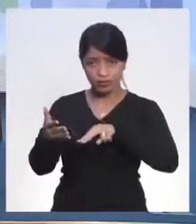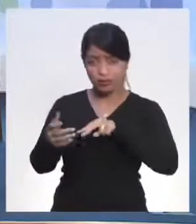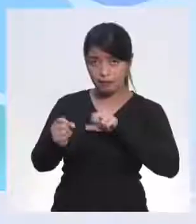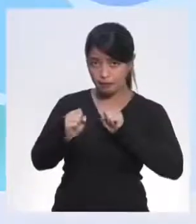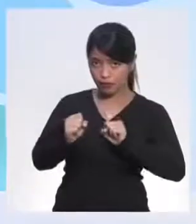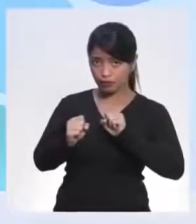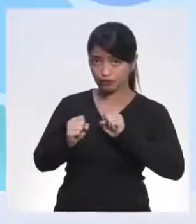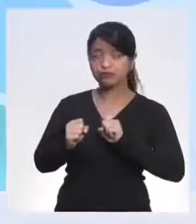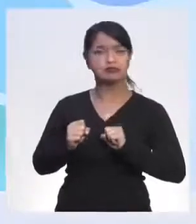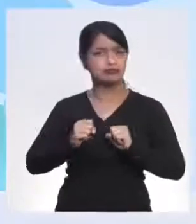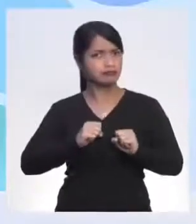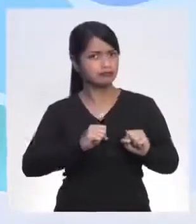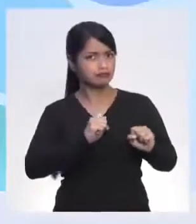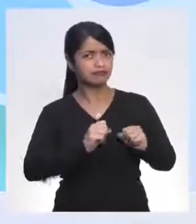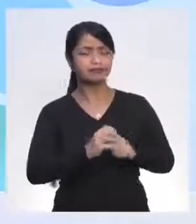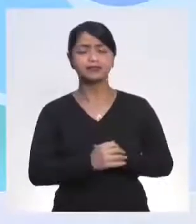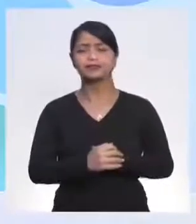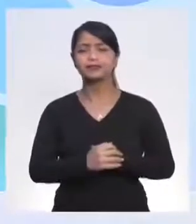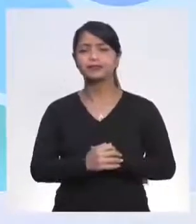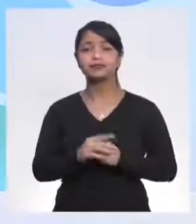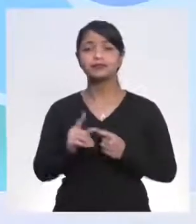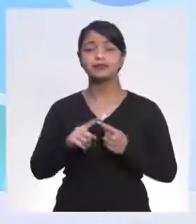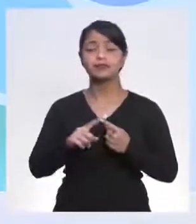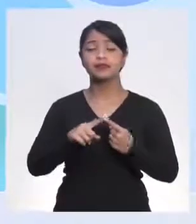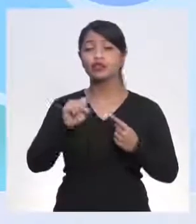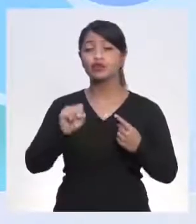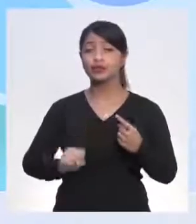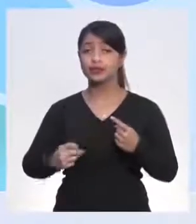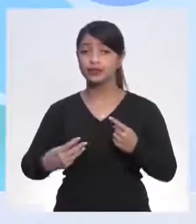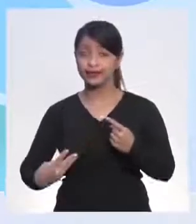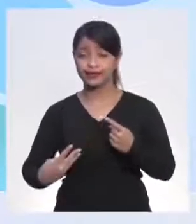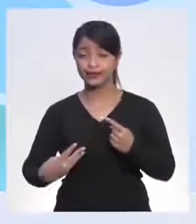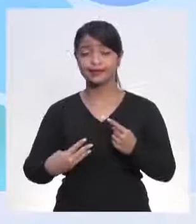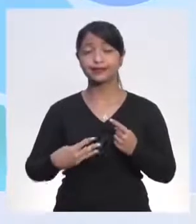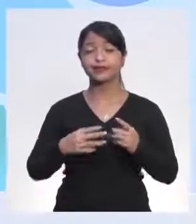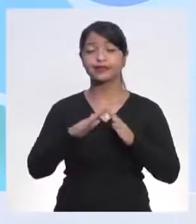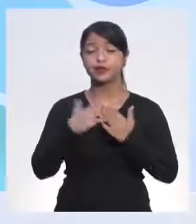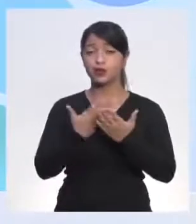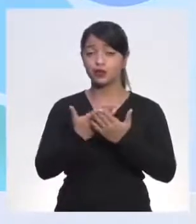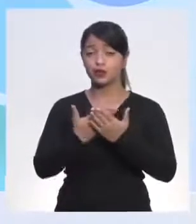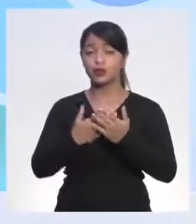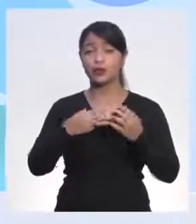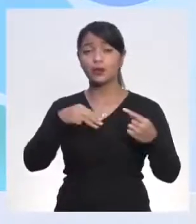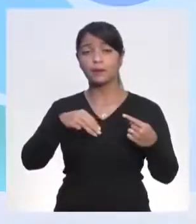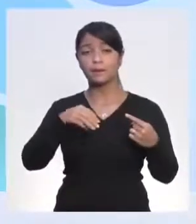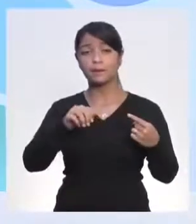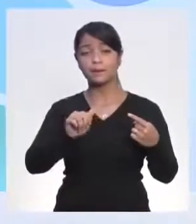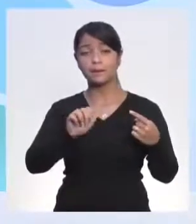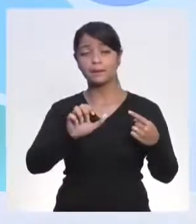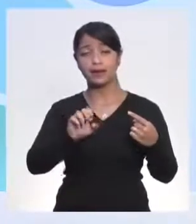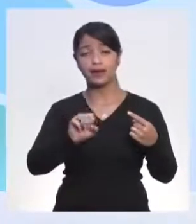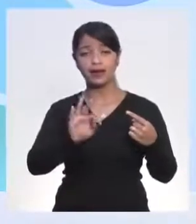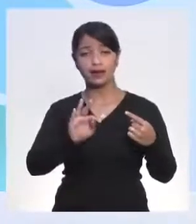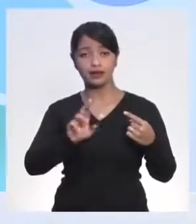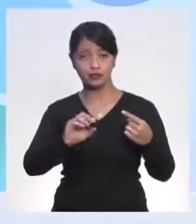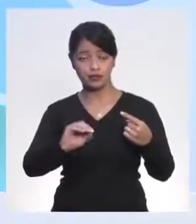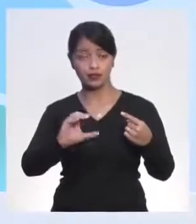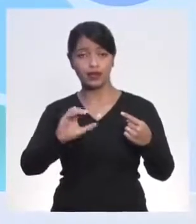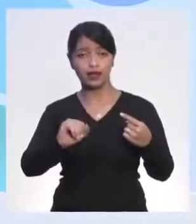nessa? Ó, nós temos da Sul 3, Maestro Calia, se eu não me engano, esse é o nome,